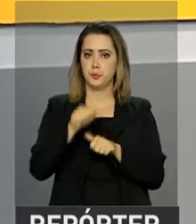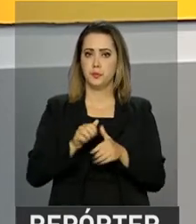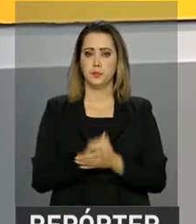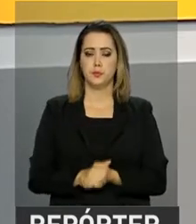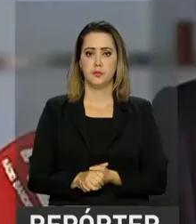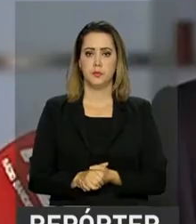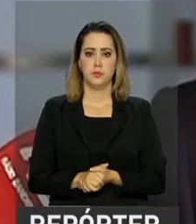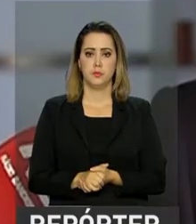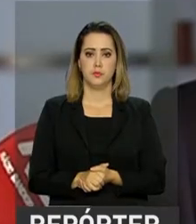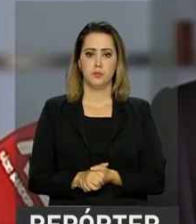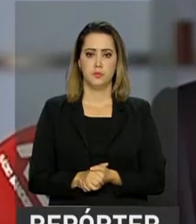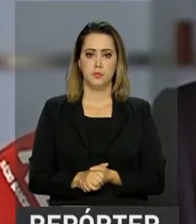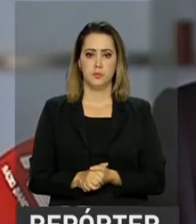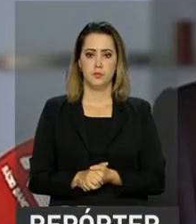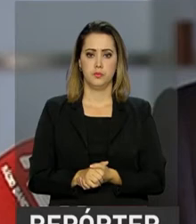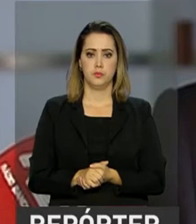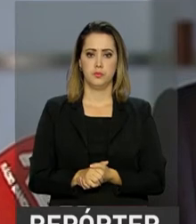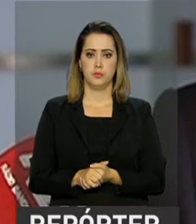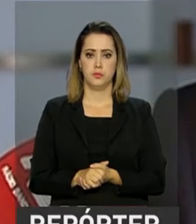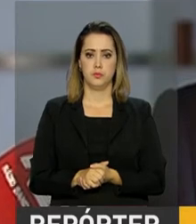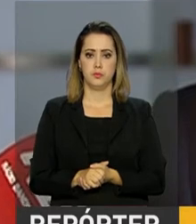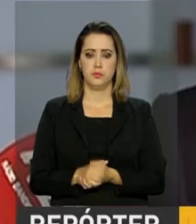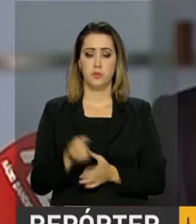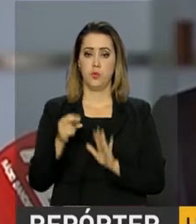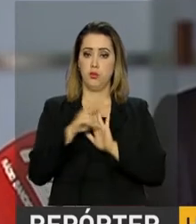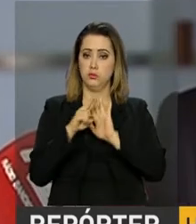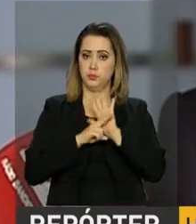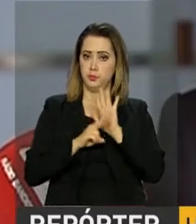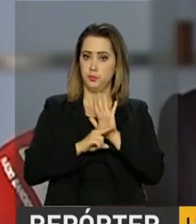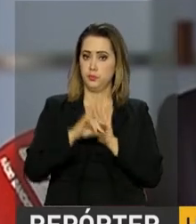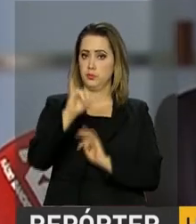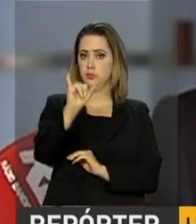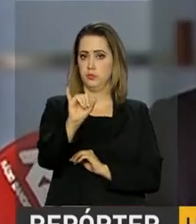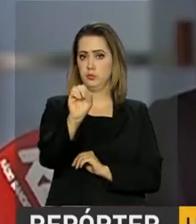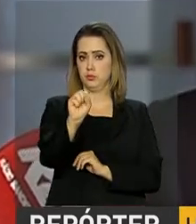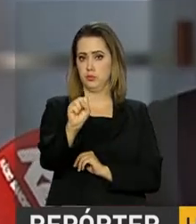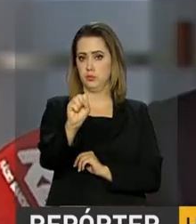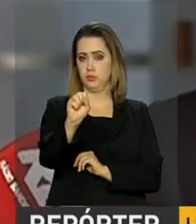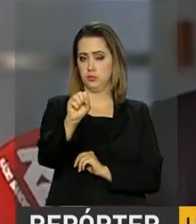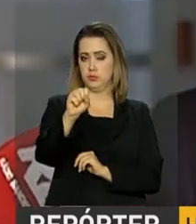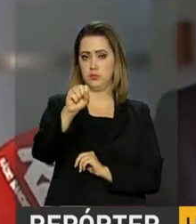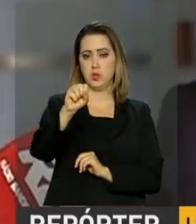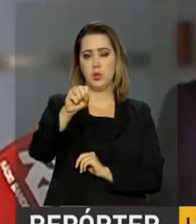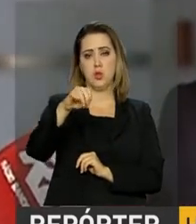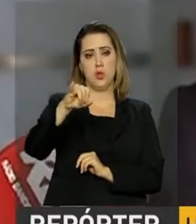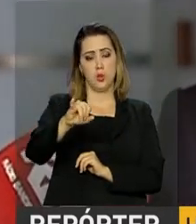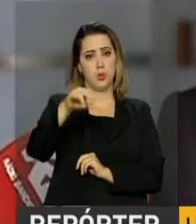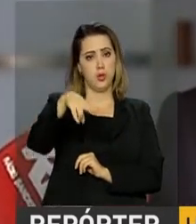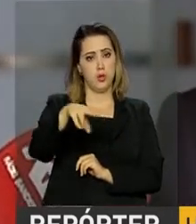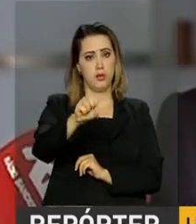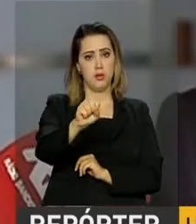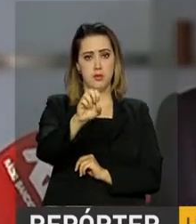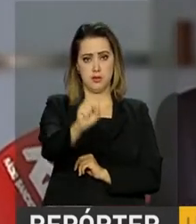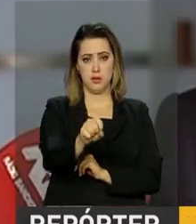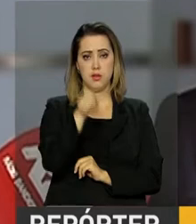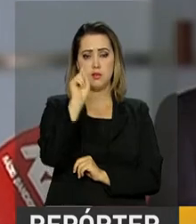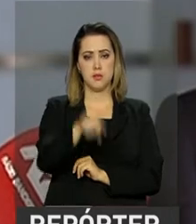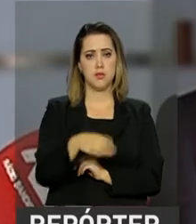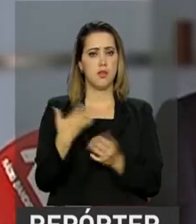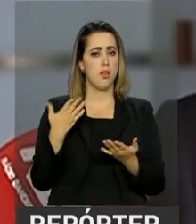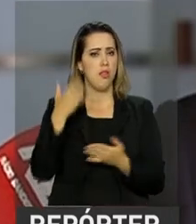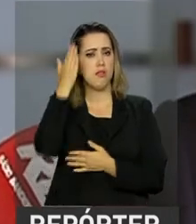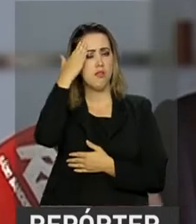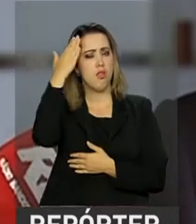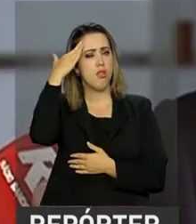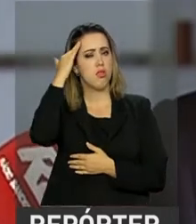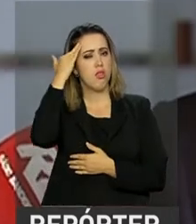mudanças. A reforma da Previdência é uma questão de esclarecimento. Então,